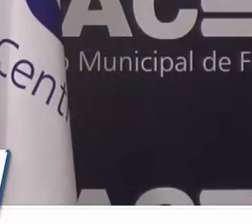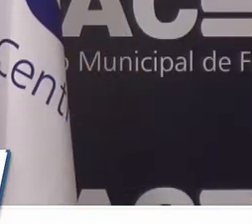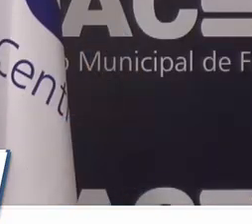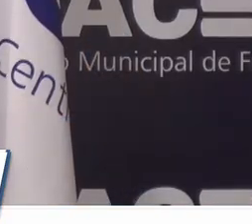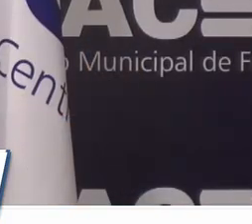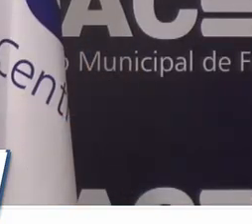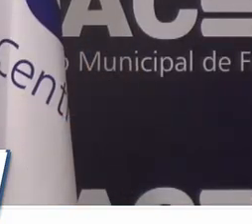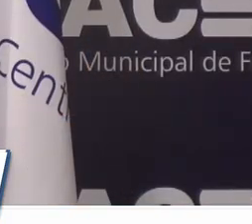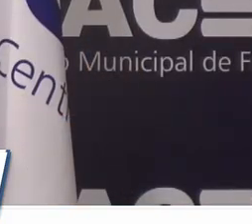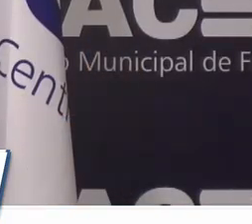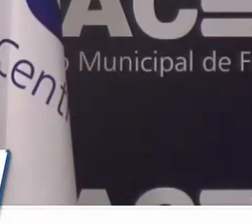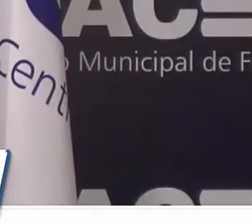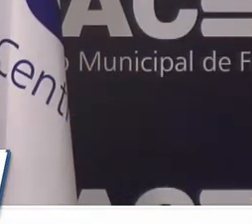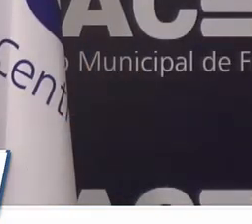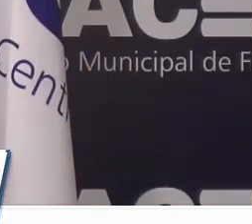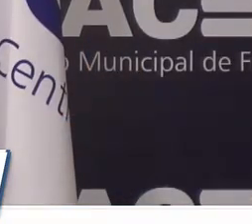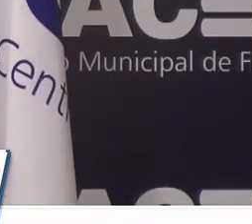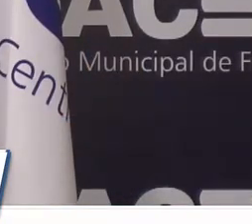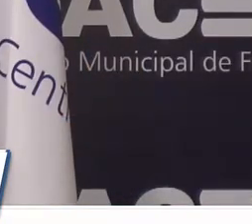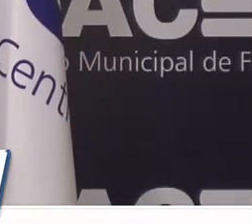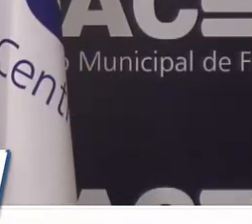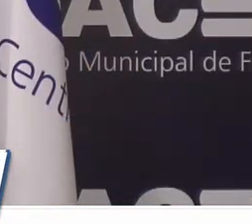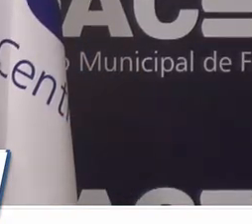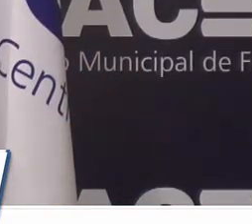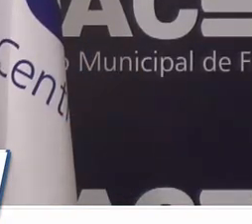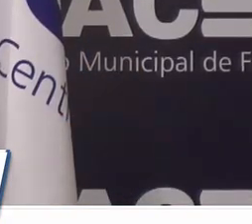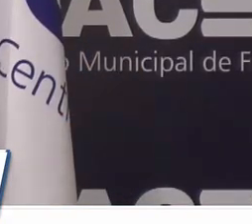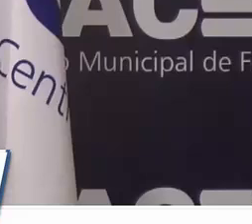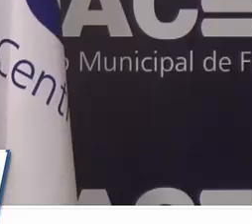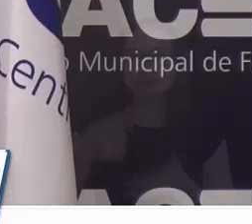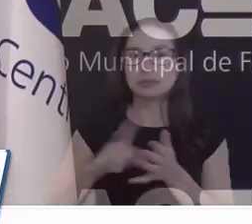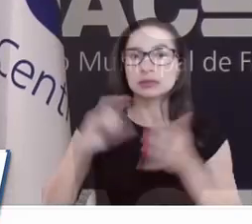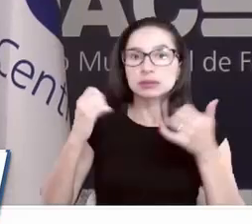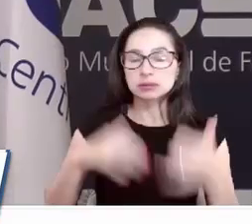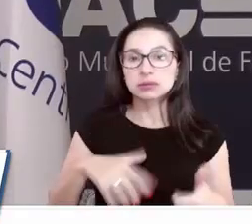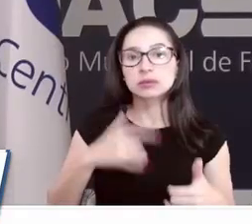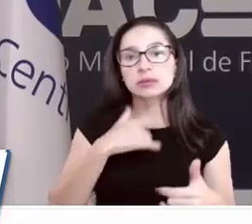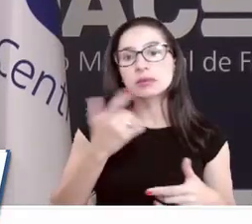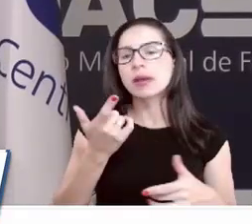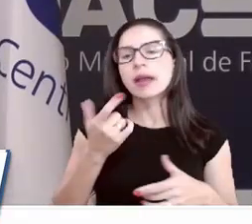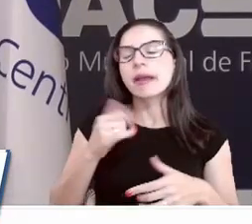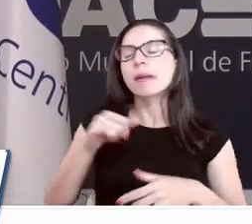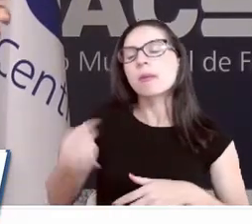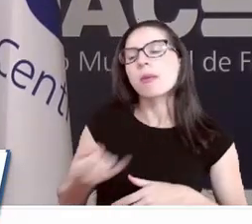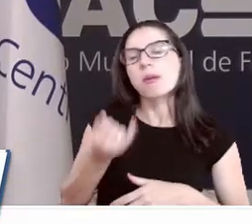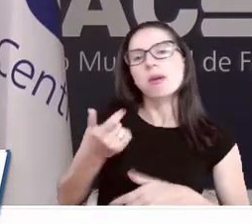uma real necessidade. E não é para nós, como foi falado aqui, cabide de emprego. Graças a